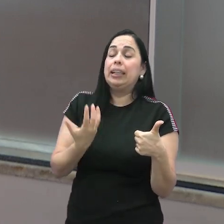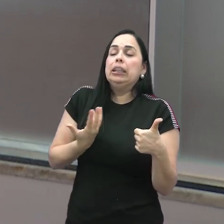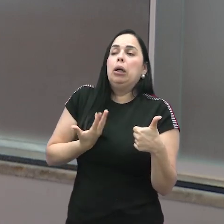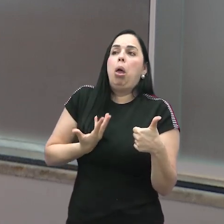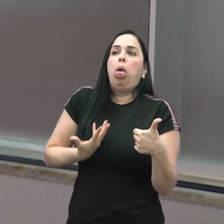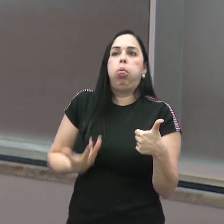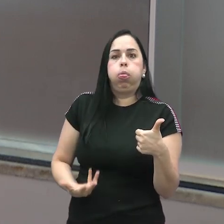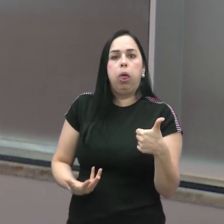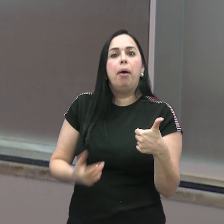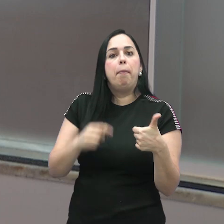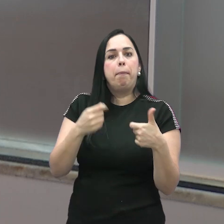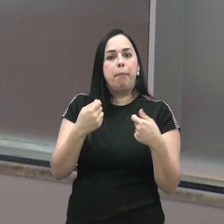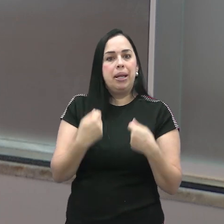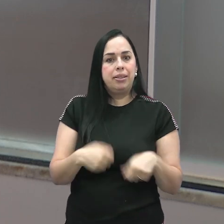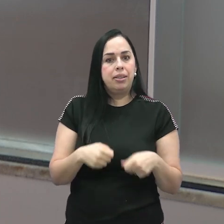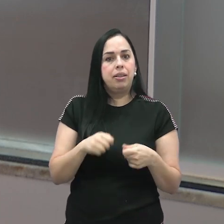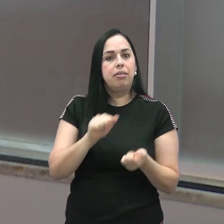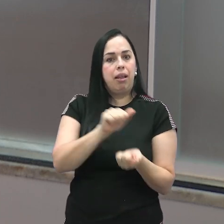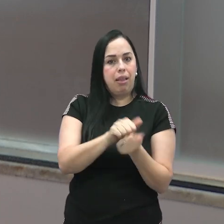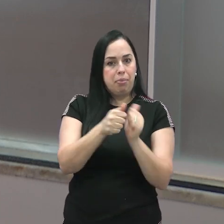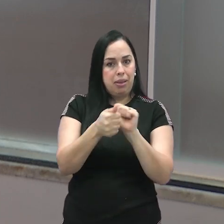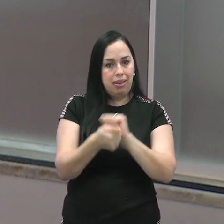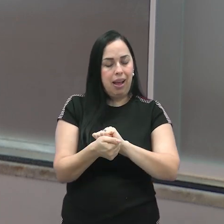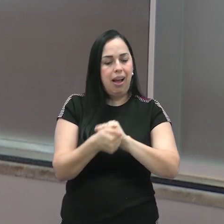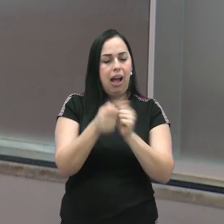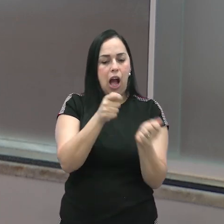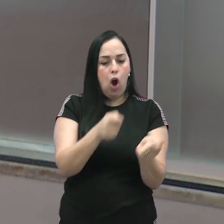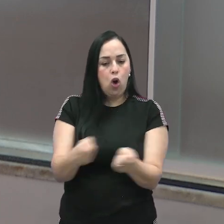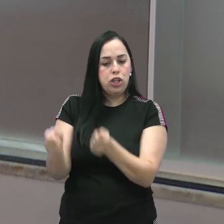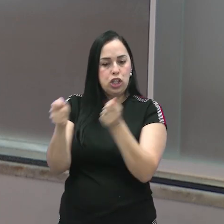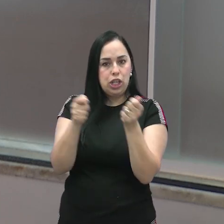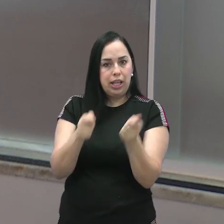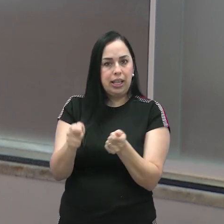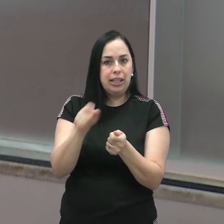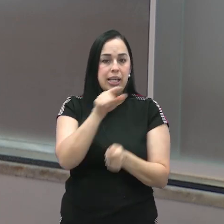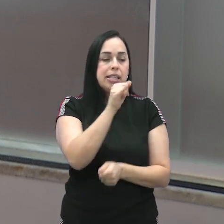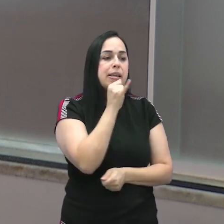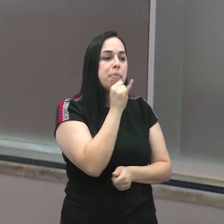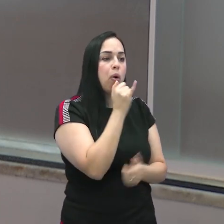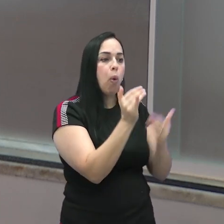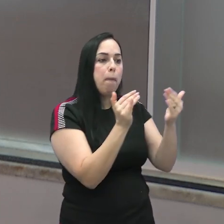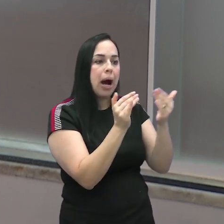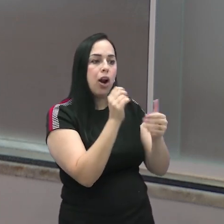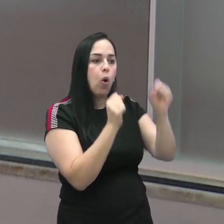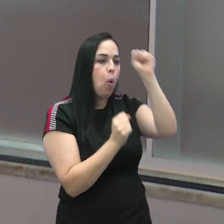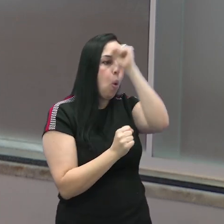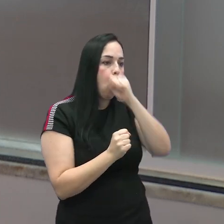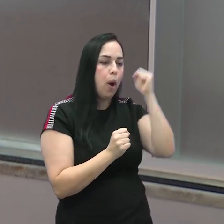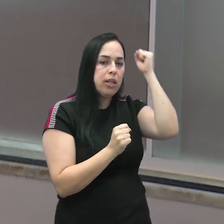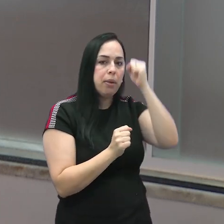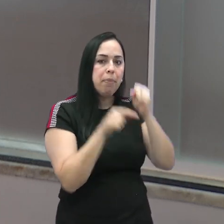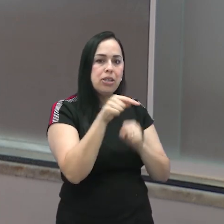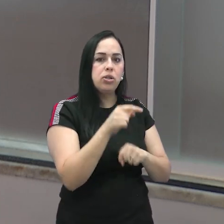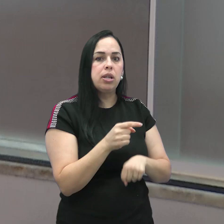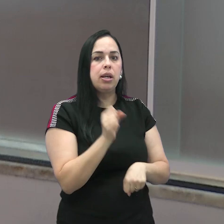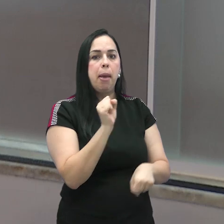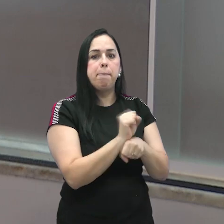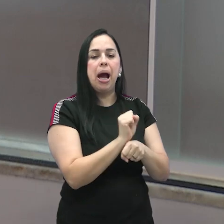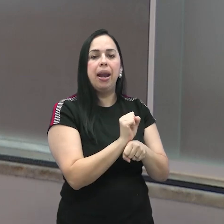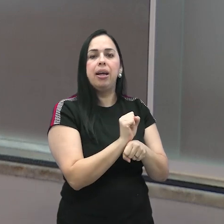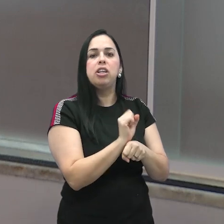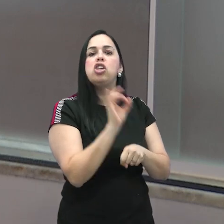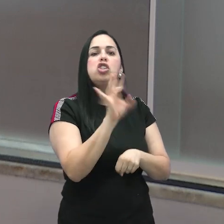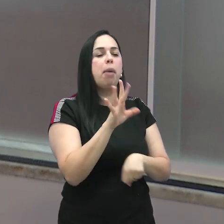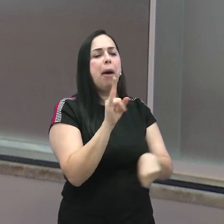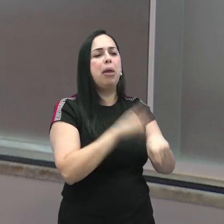se cansam mais rápido, eles têm que ter uma jornada que é um pouco diferente da nossa, que é aquela de 8 horas, onde para só para poder